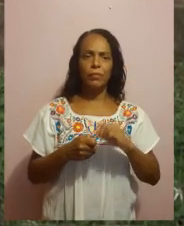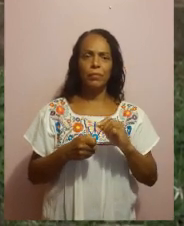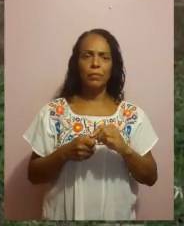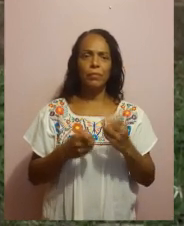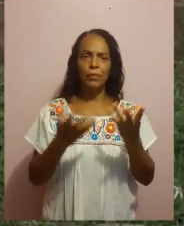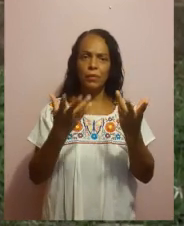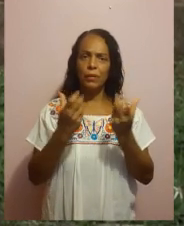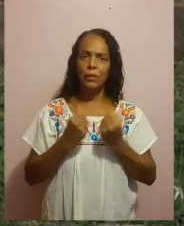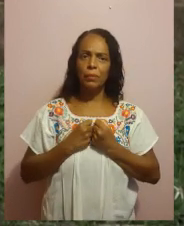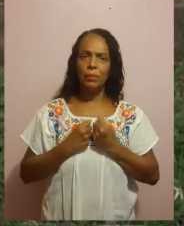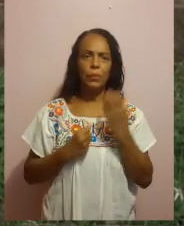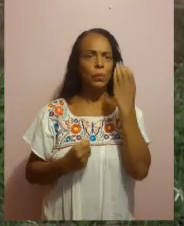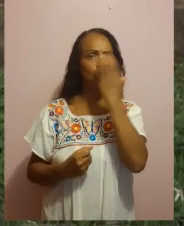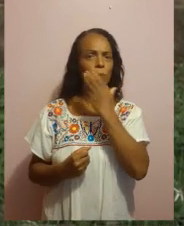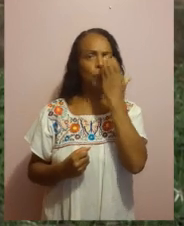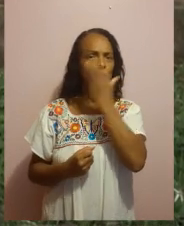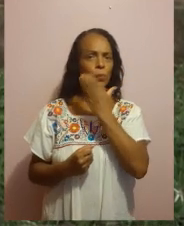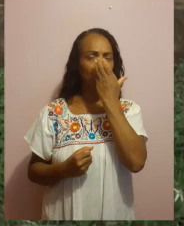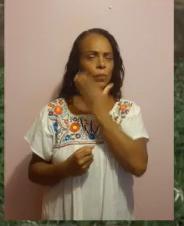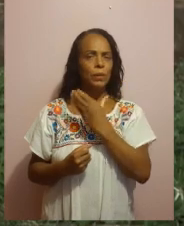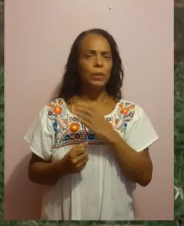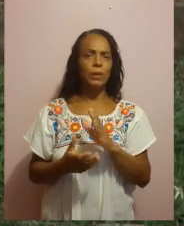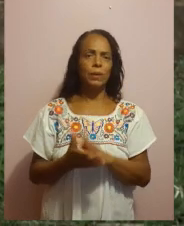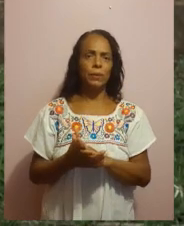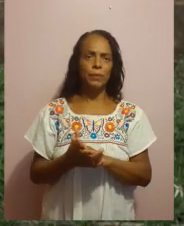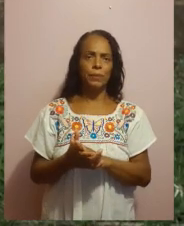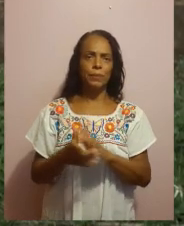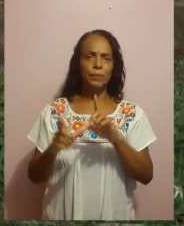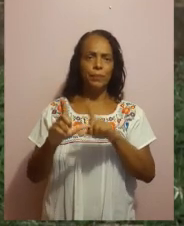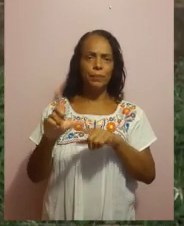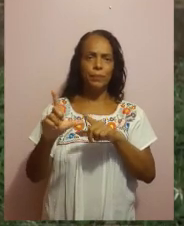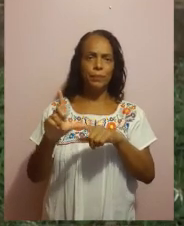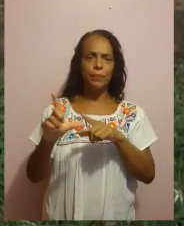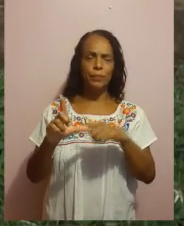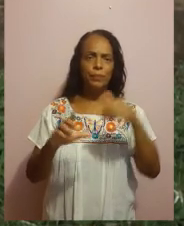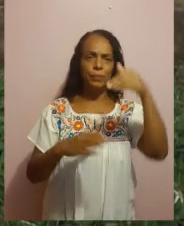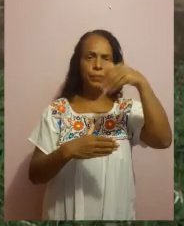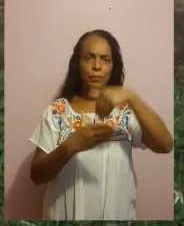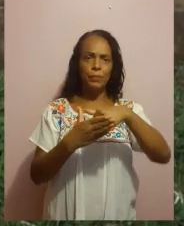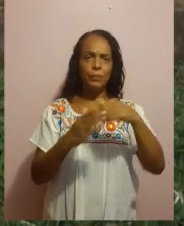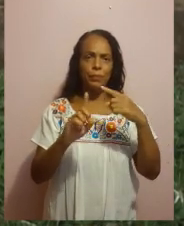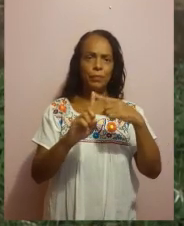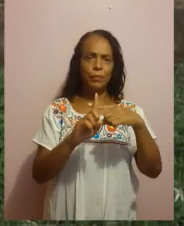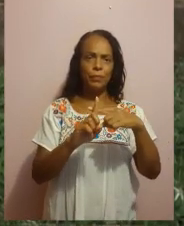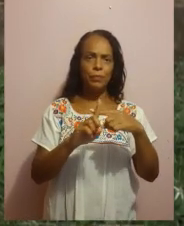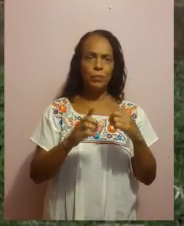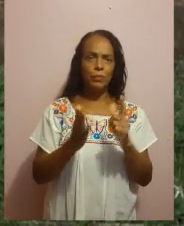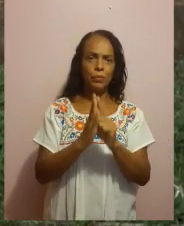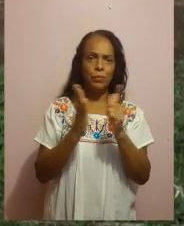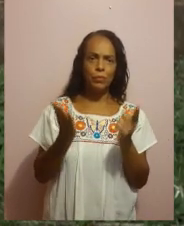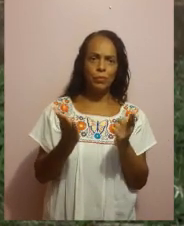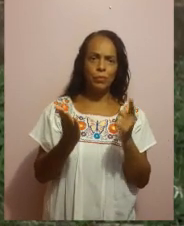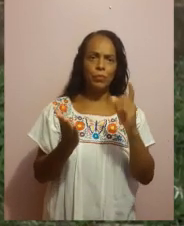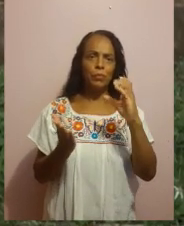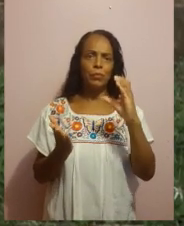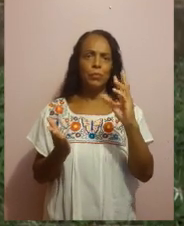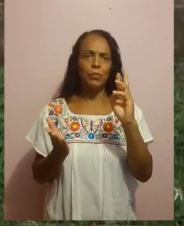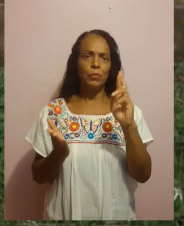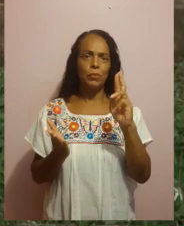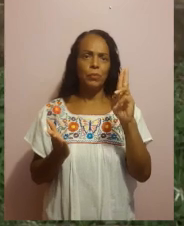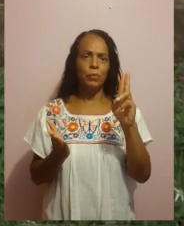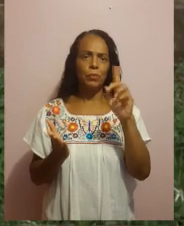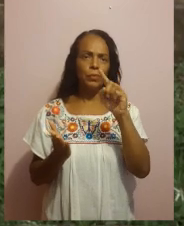até recebeu um hino, Esse hino está dentro do cruzeiro, só que não no ritual do bailado,